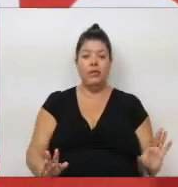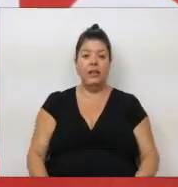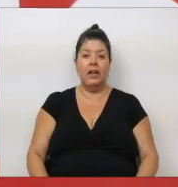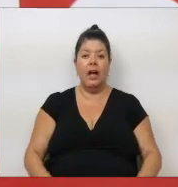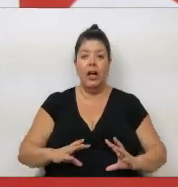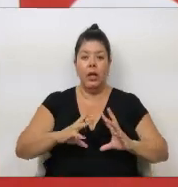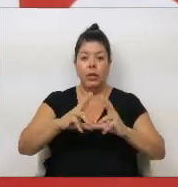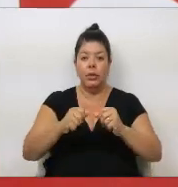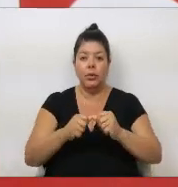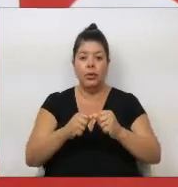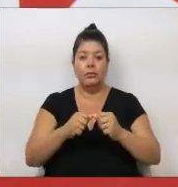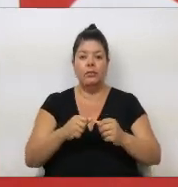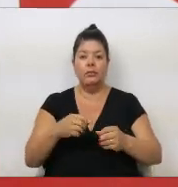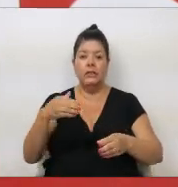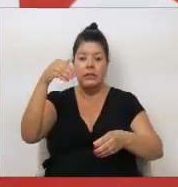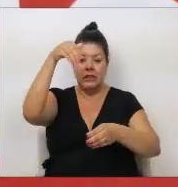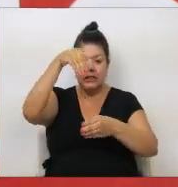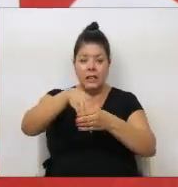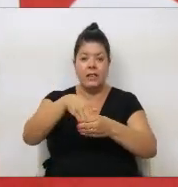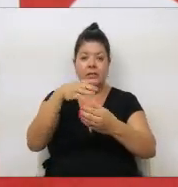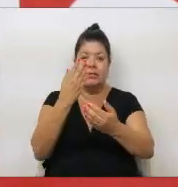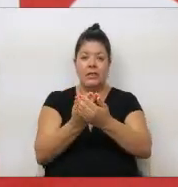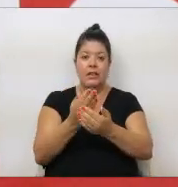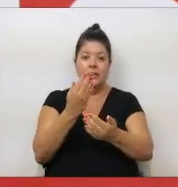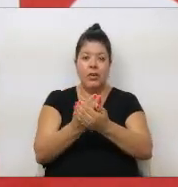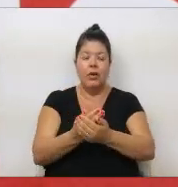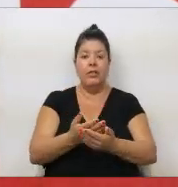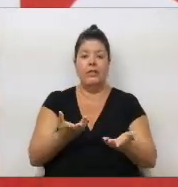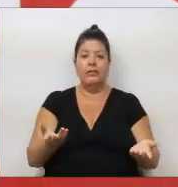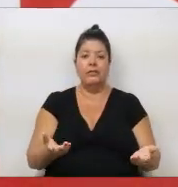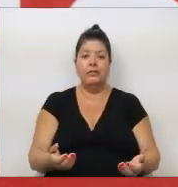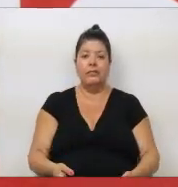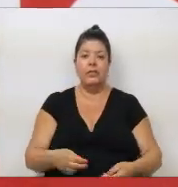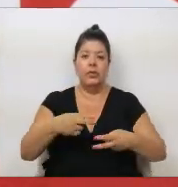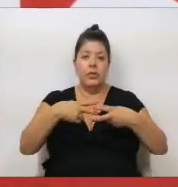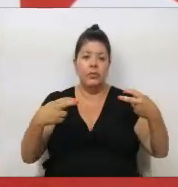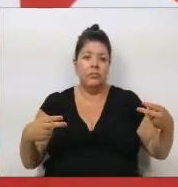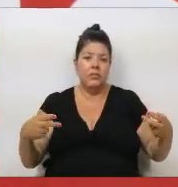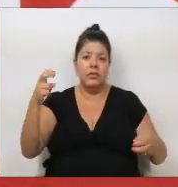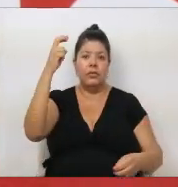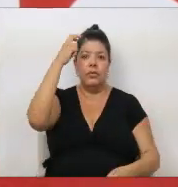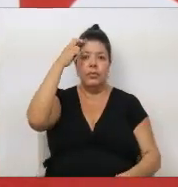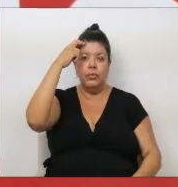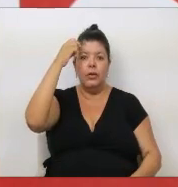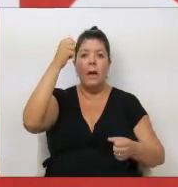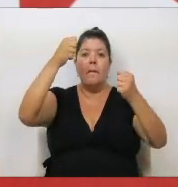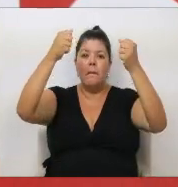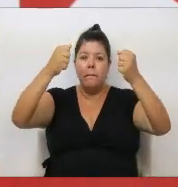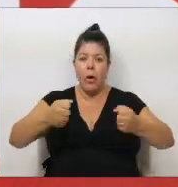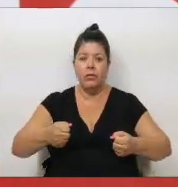tempo integral, né? Onde vários outros tipos de culturas podem ser